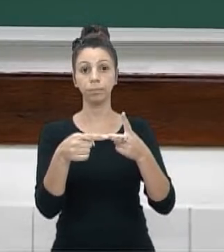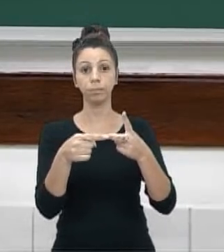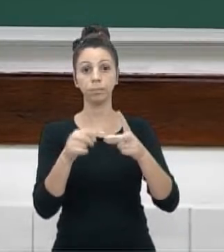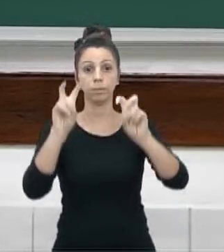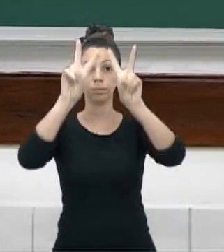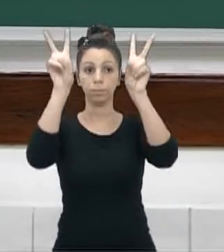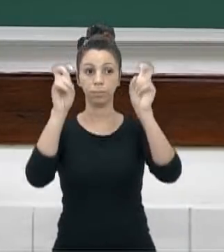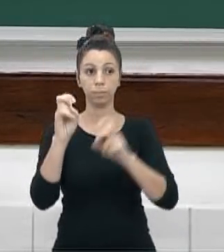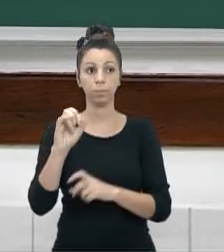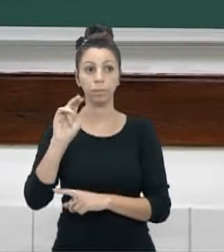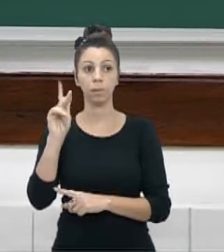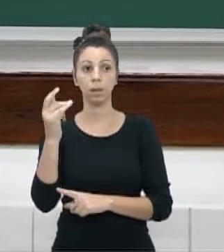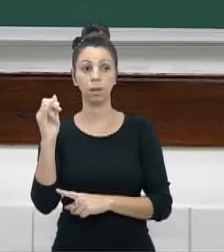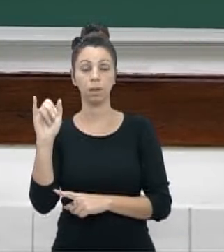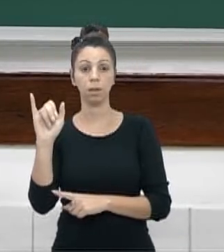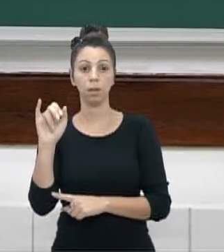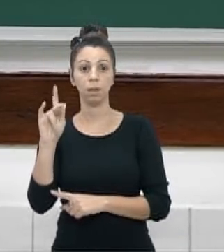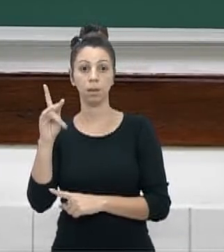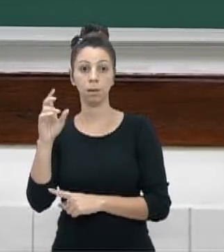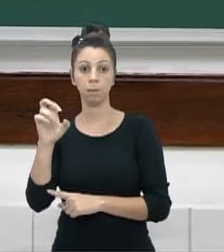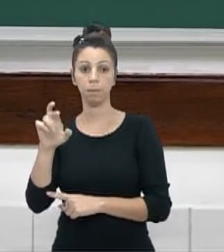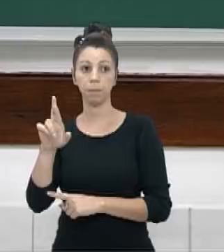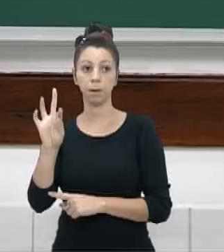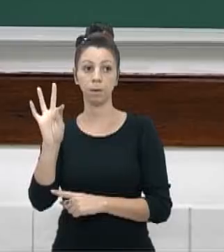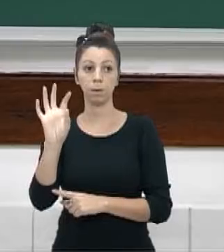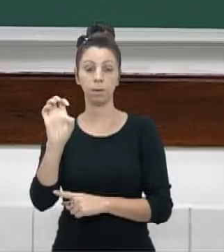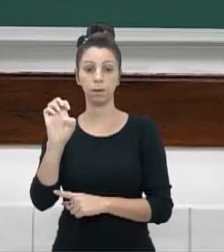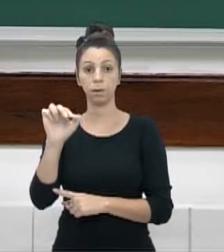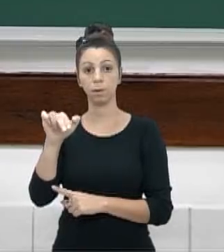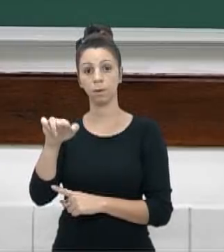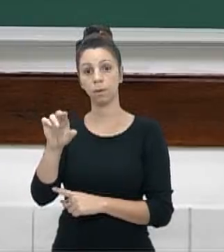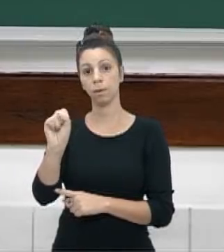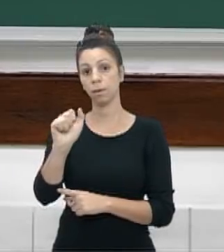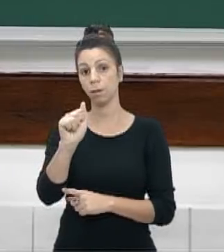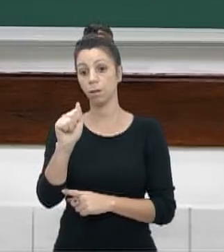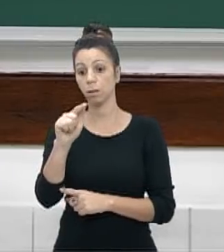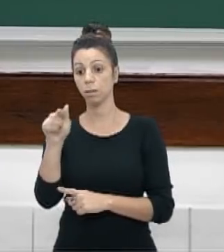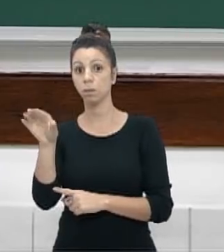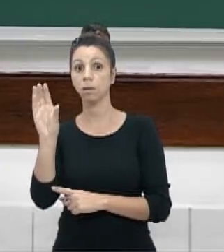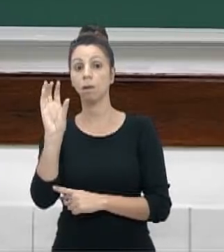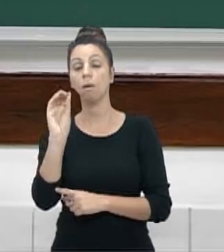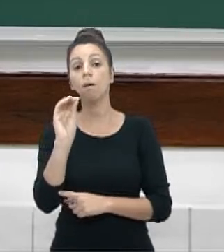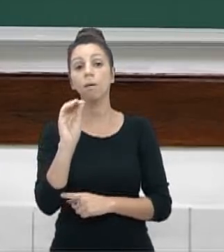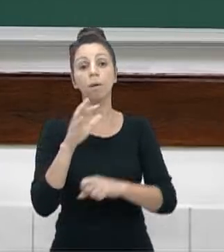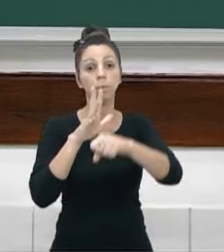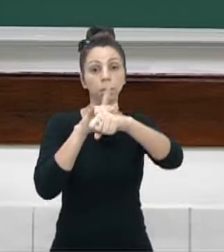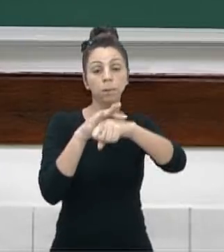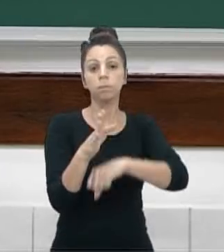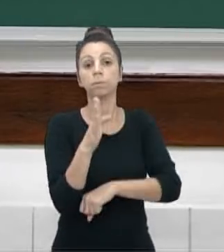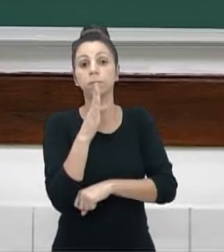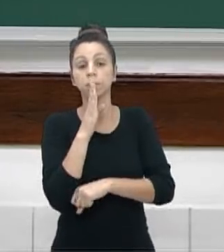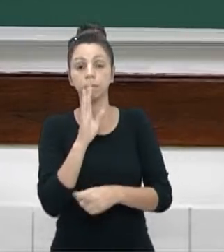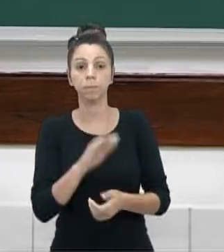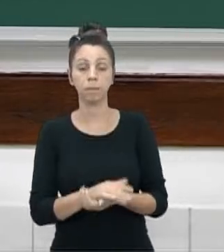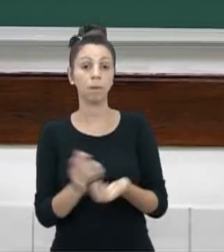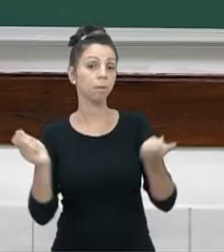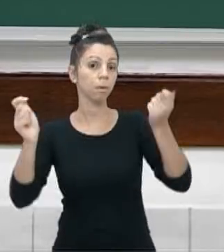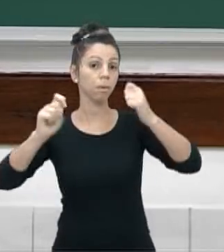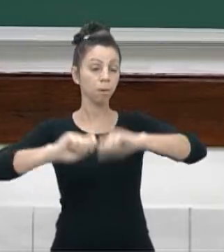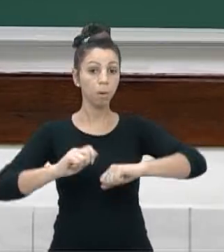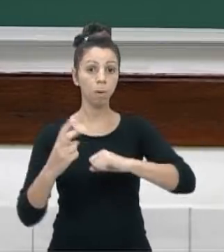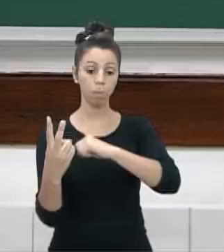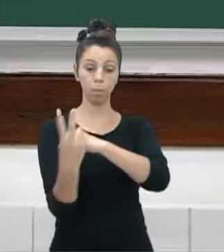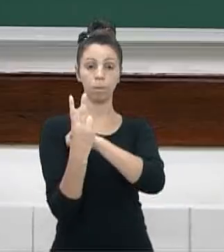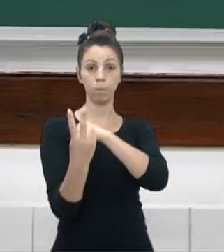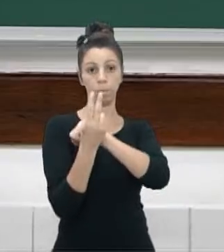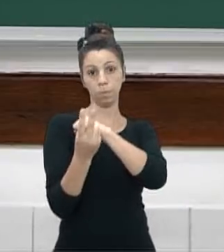explícito a respeito dos problemas, né, da hipertensão, que é uma doença silenciosa, e as possibilidades de fazer a